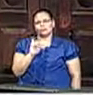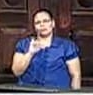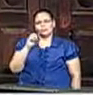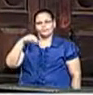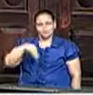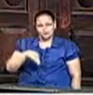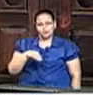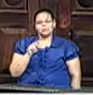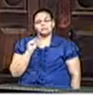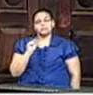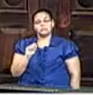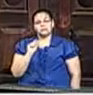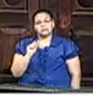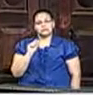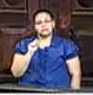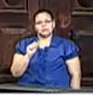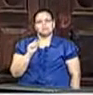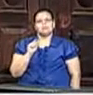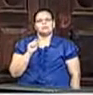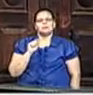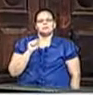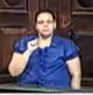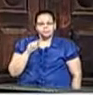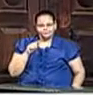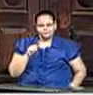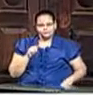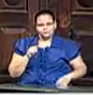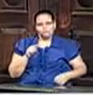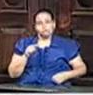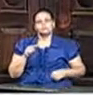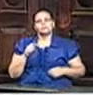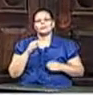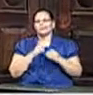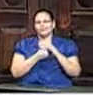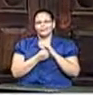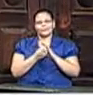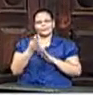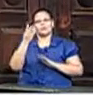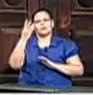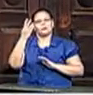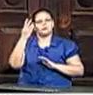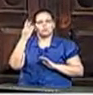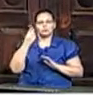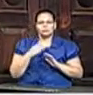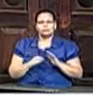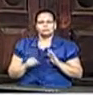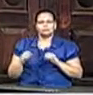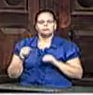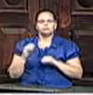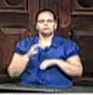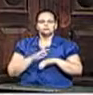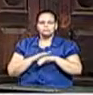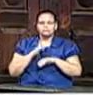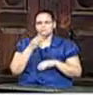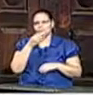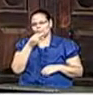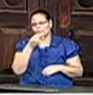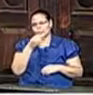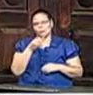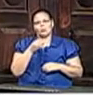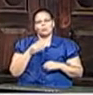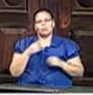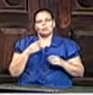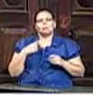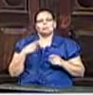que se subordinou, dando vários pareceres, a um chamado Instituto